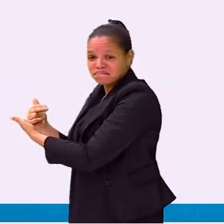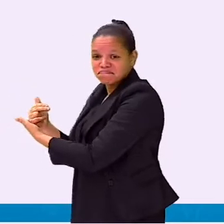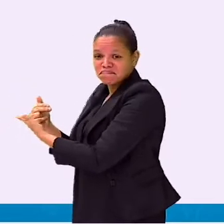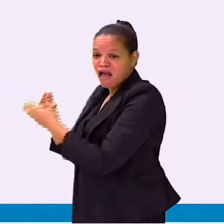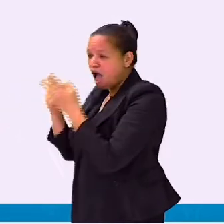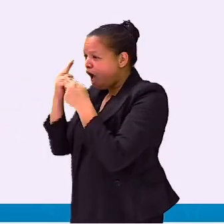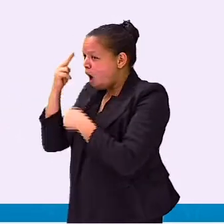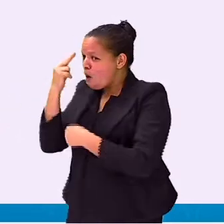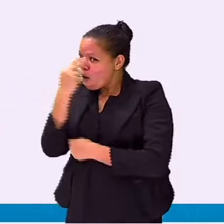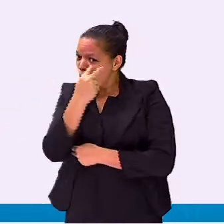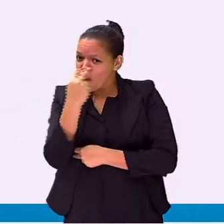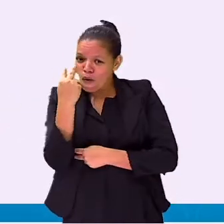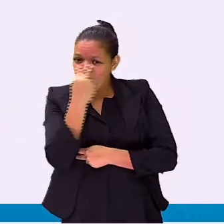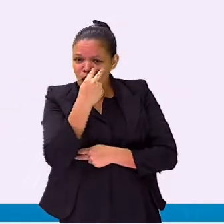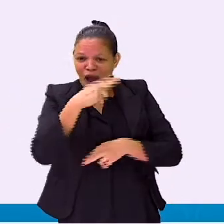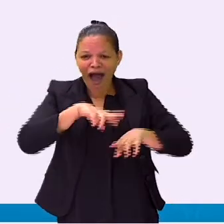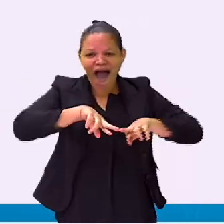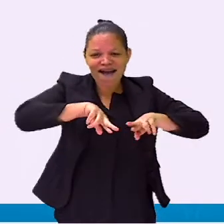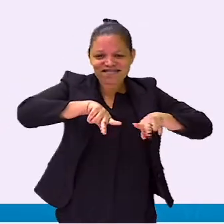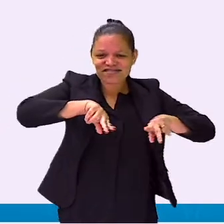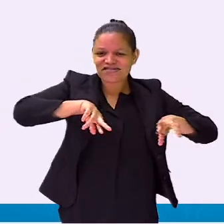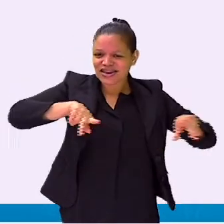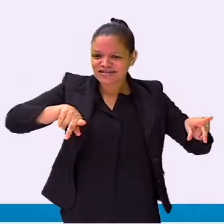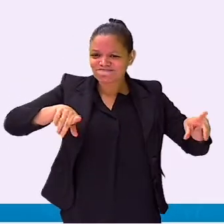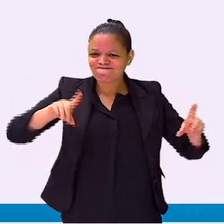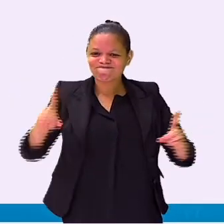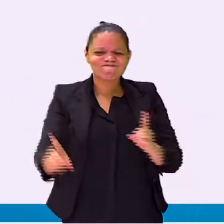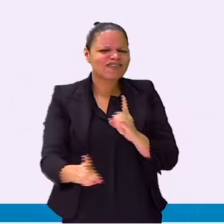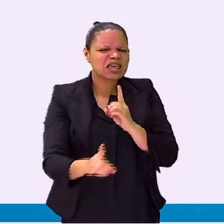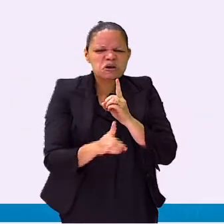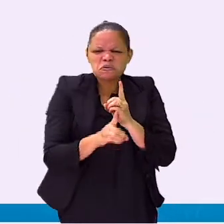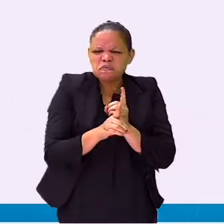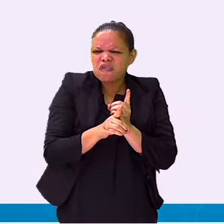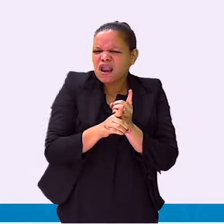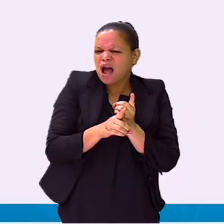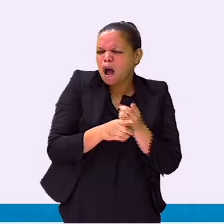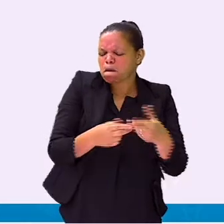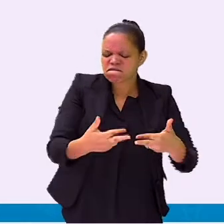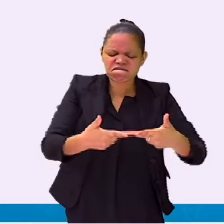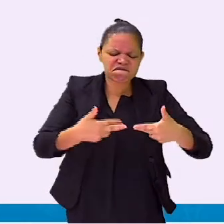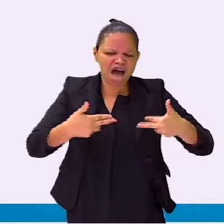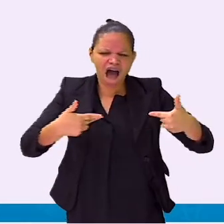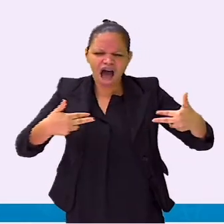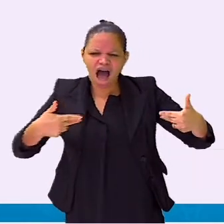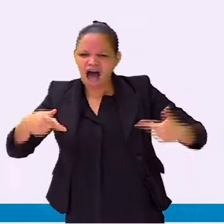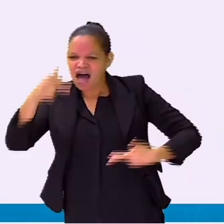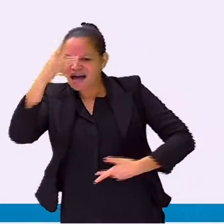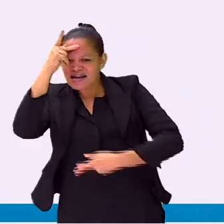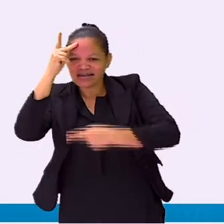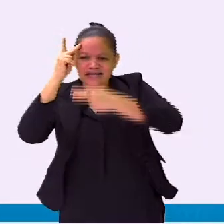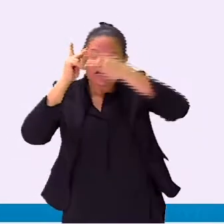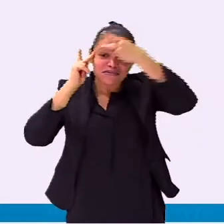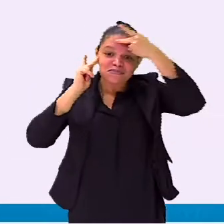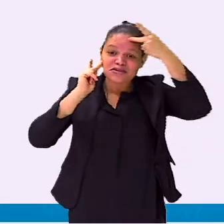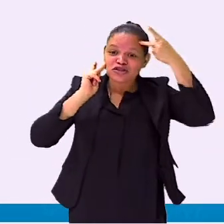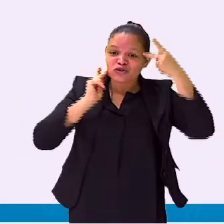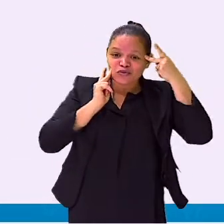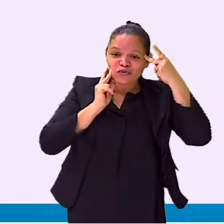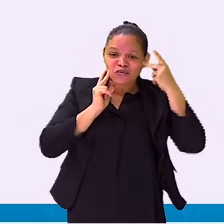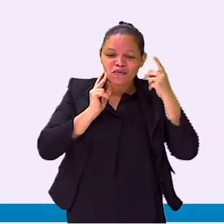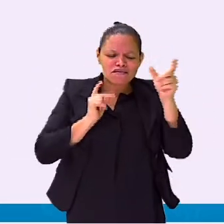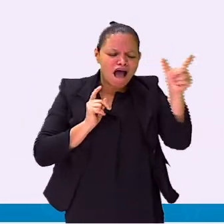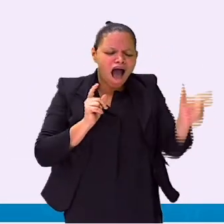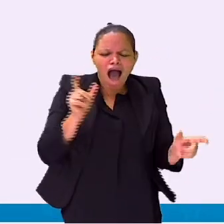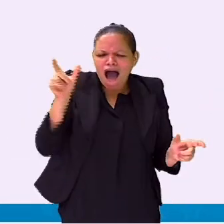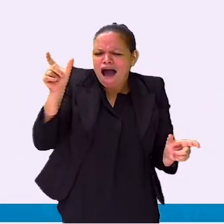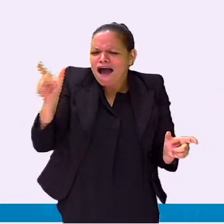mesmo? Aqui em Minas Gerais nós encontramos essa diversidade e um não neutraliza o outro. Cada um